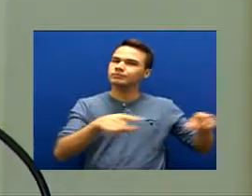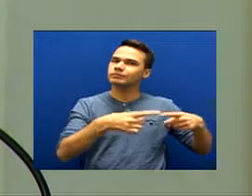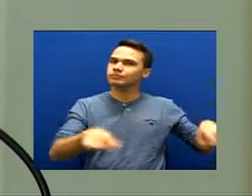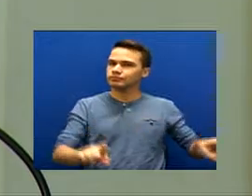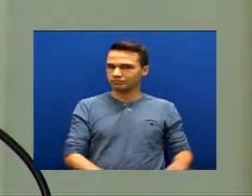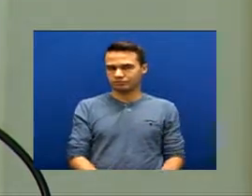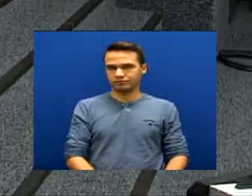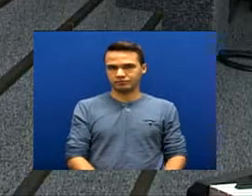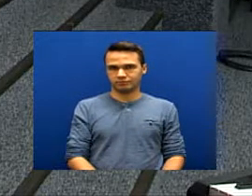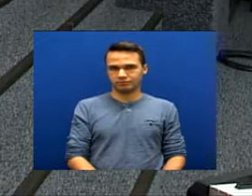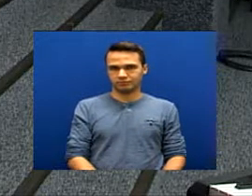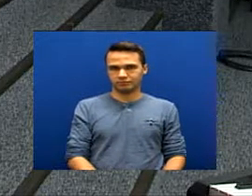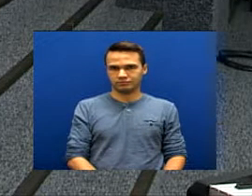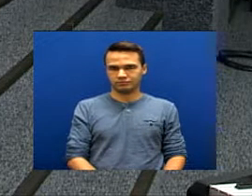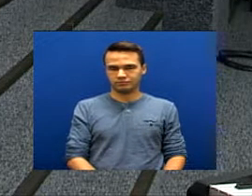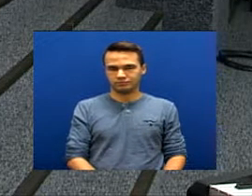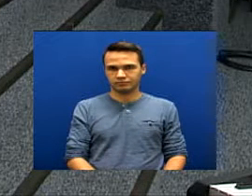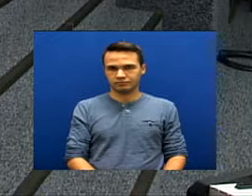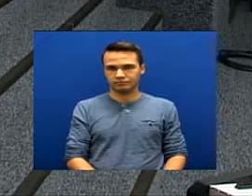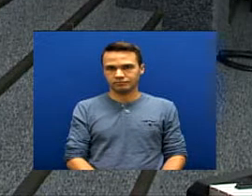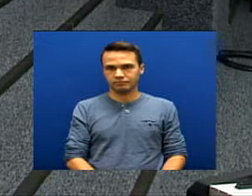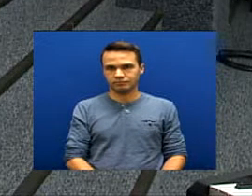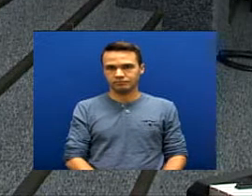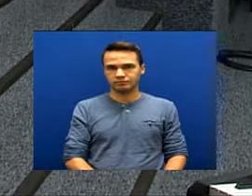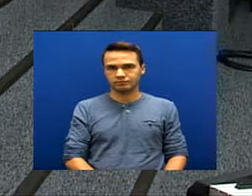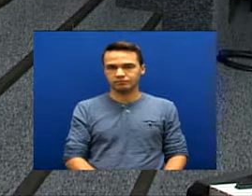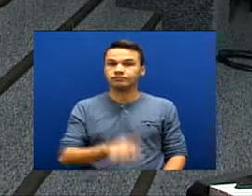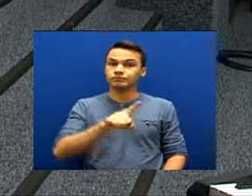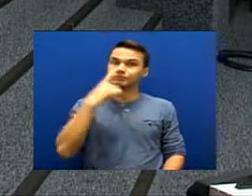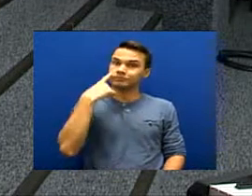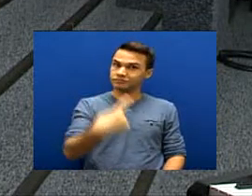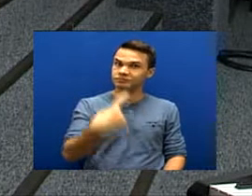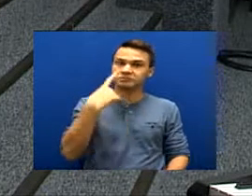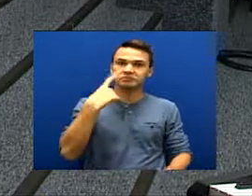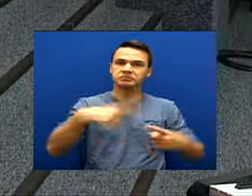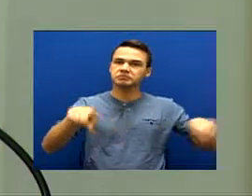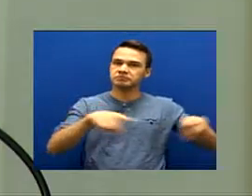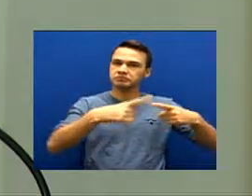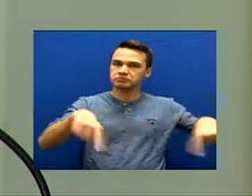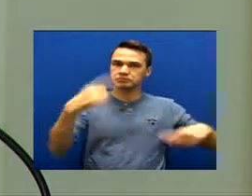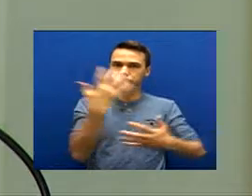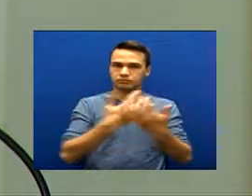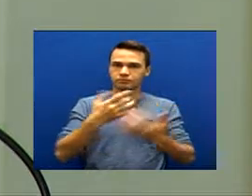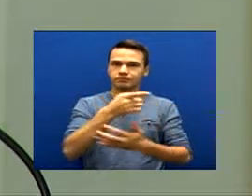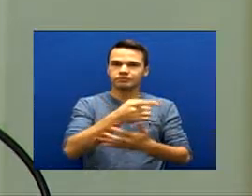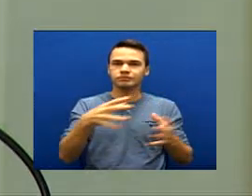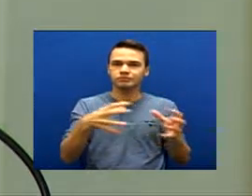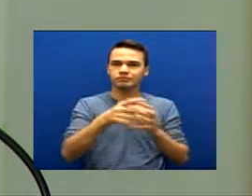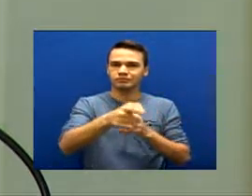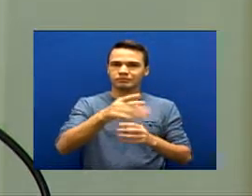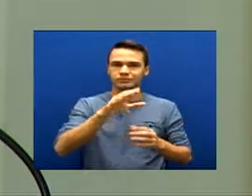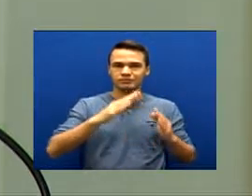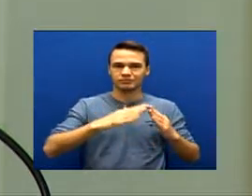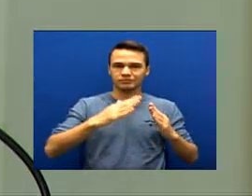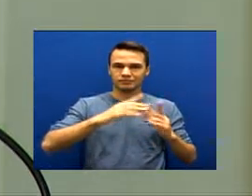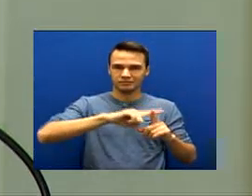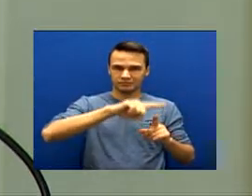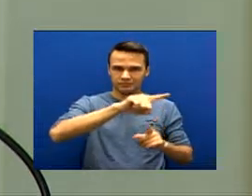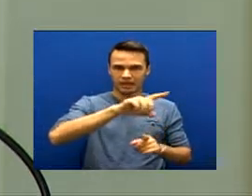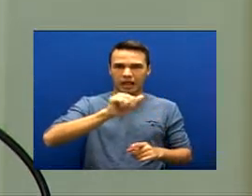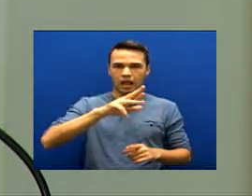pela bênção do seu, desse manual, manual do viajante, que é a